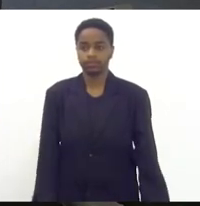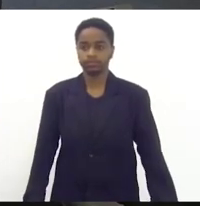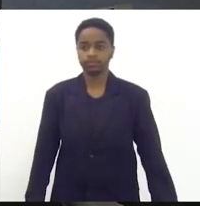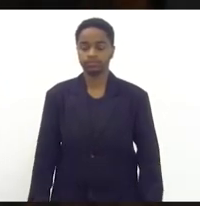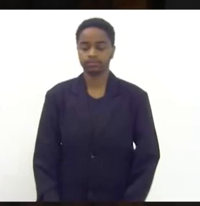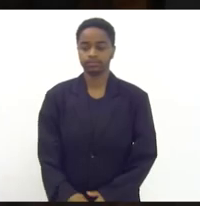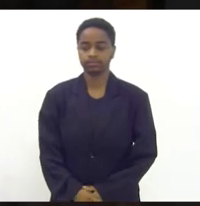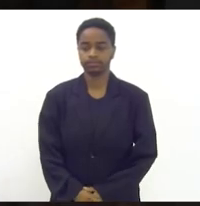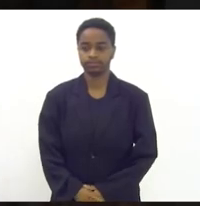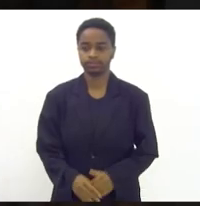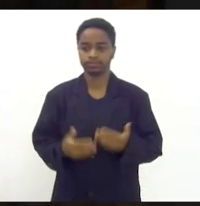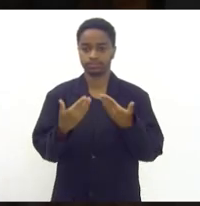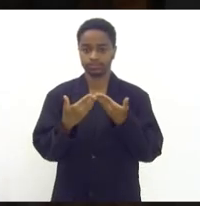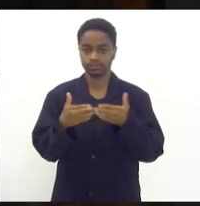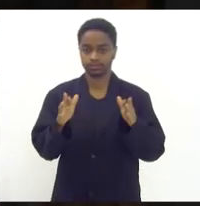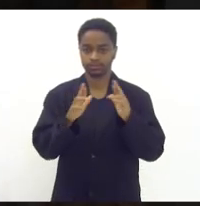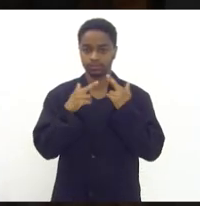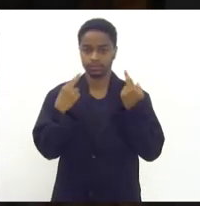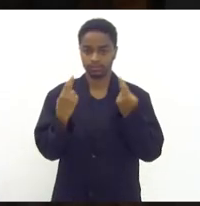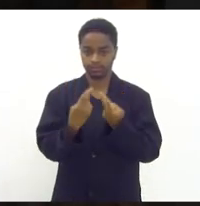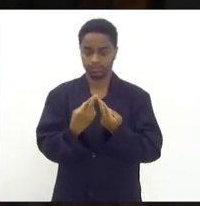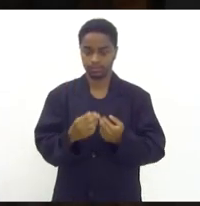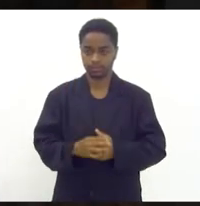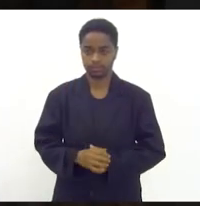Está aberta a sessão.